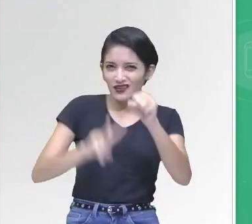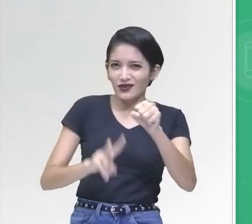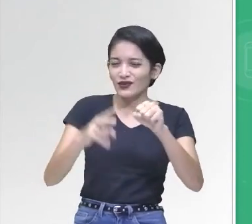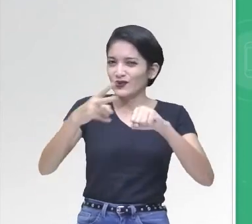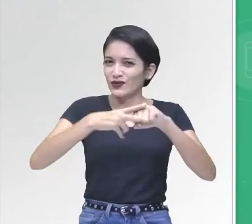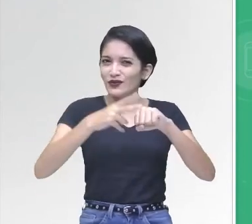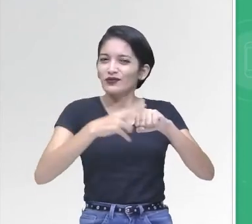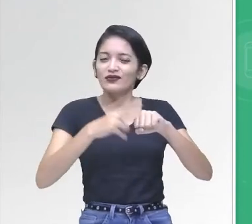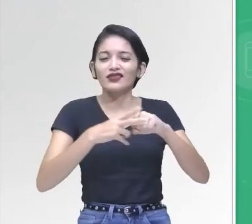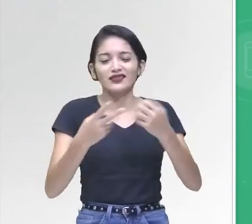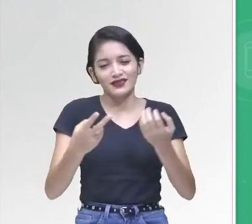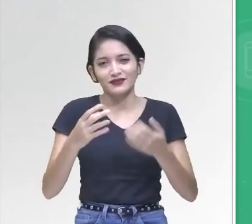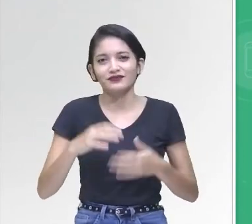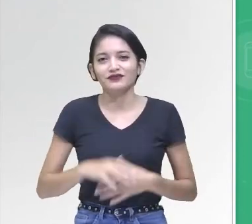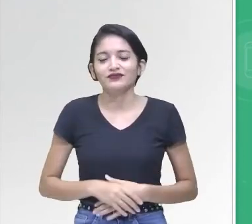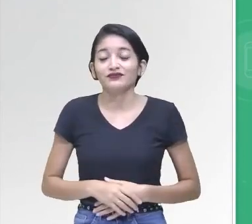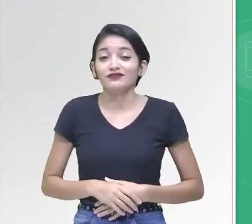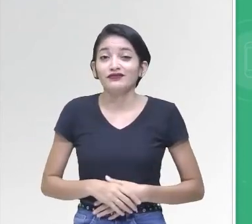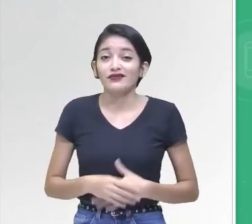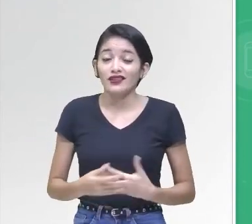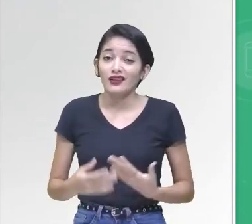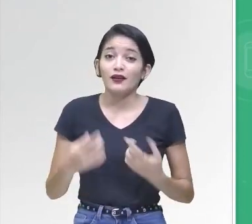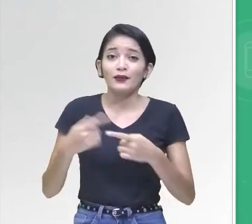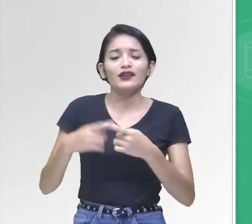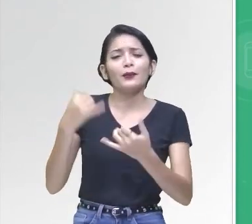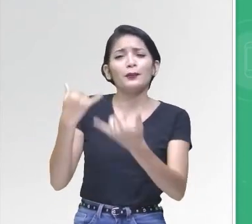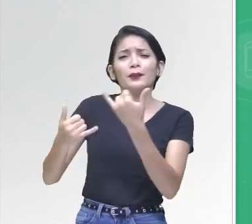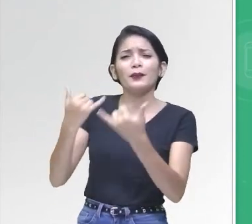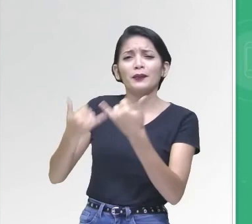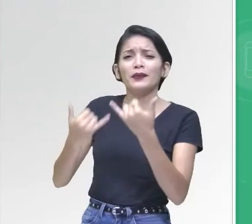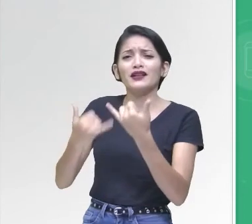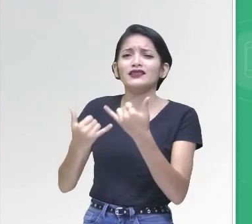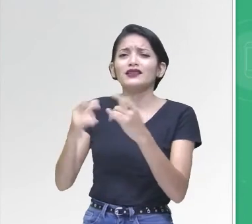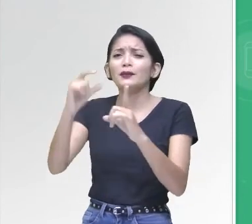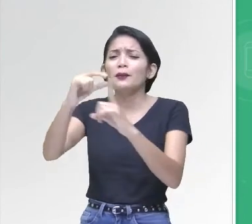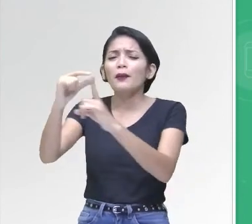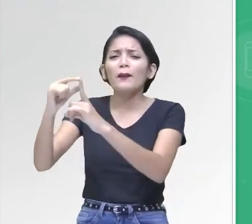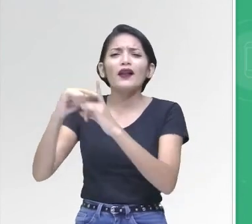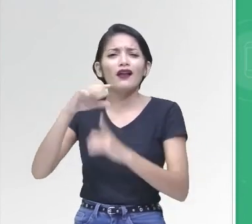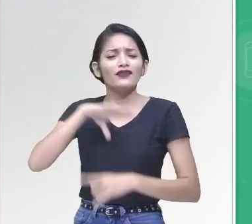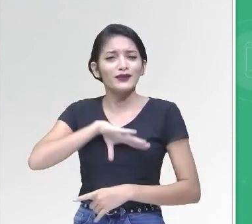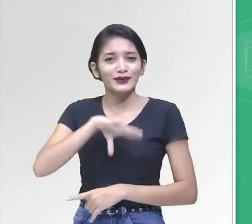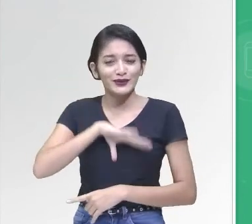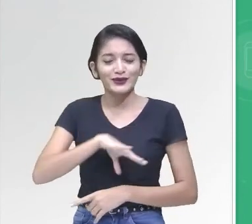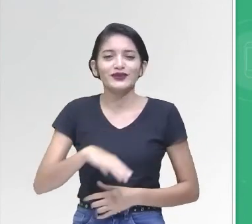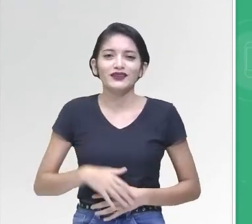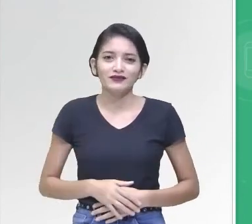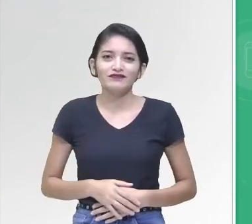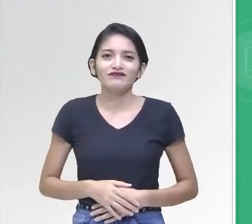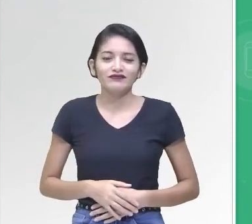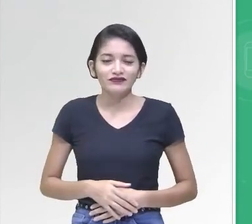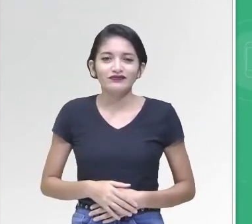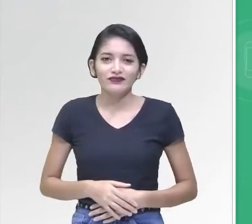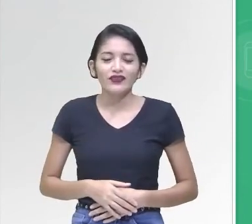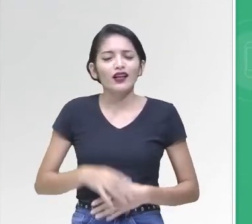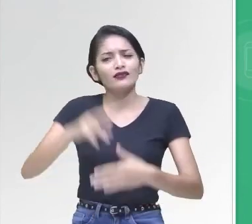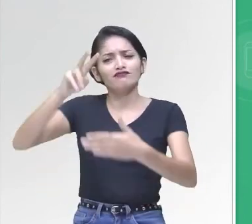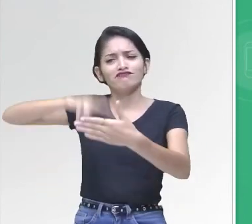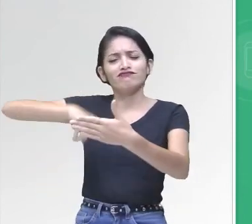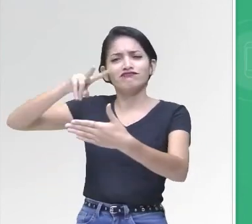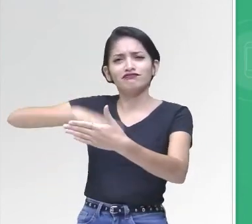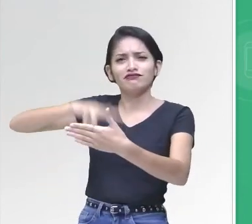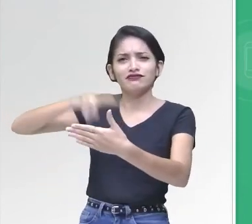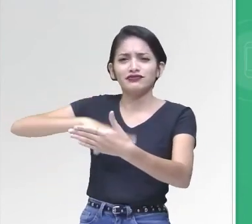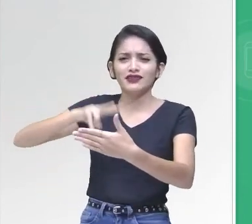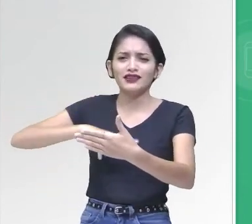verbos regulares, porque é muito parecido com o português, né? E eu fiz de tudo aqui para